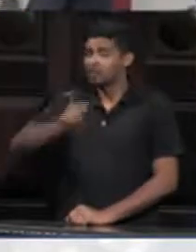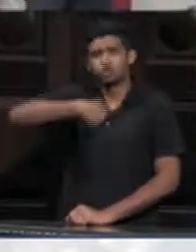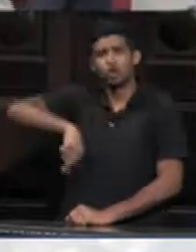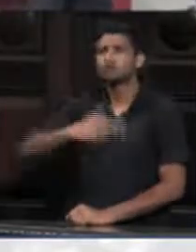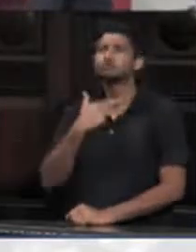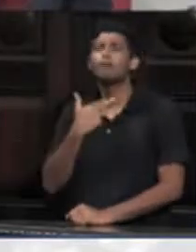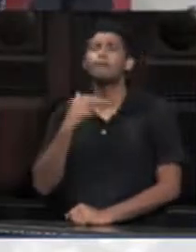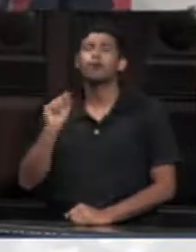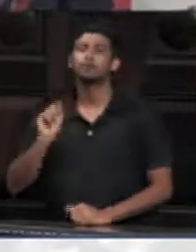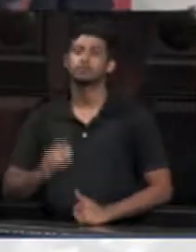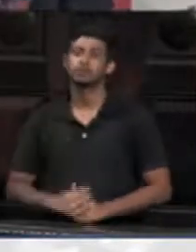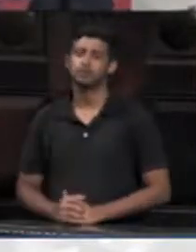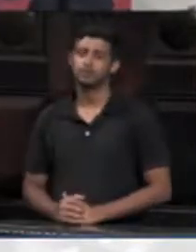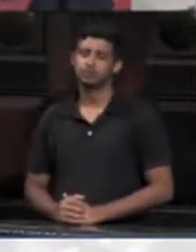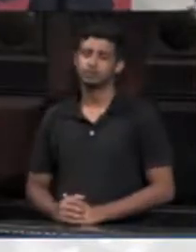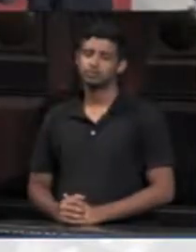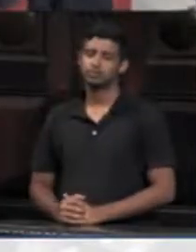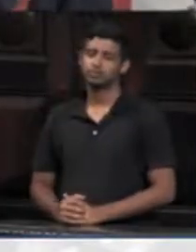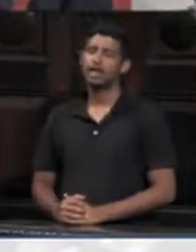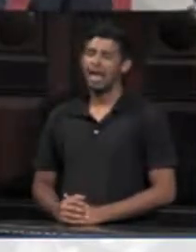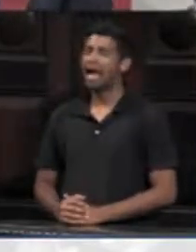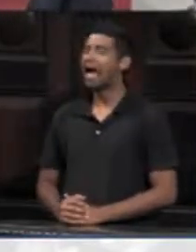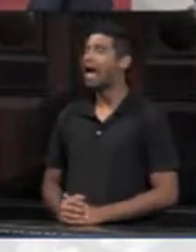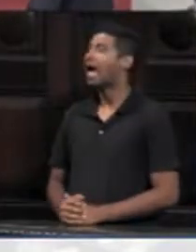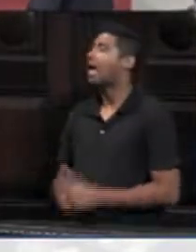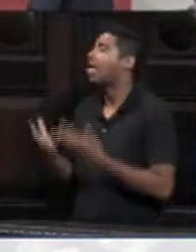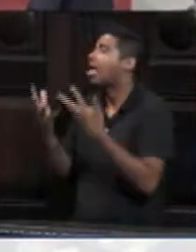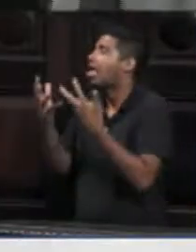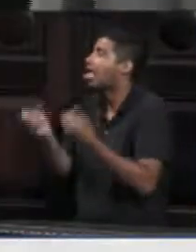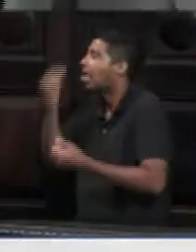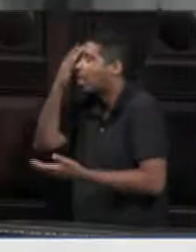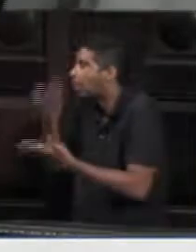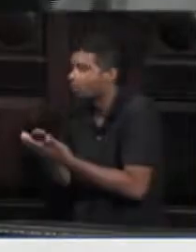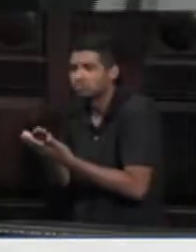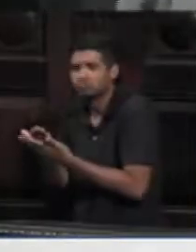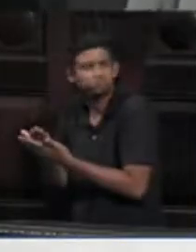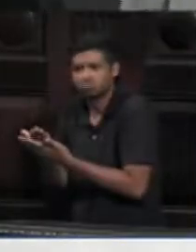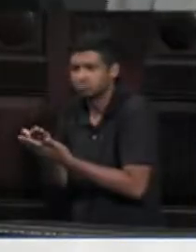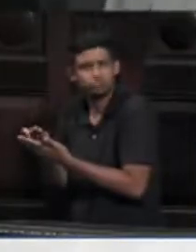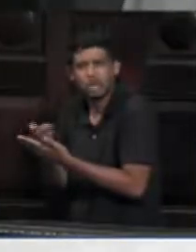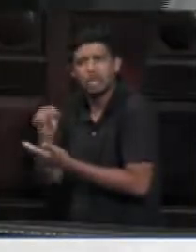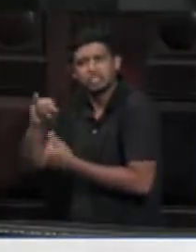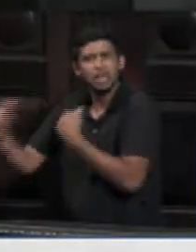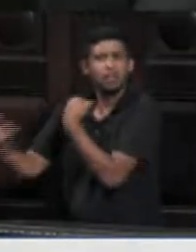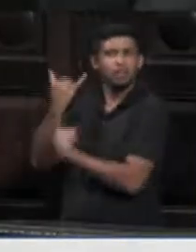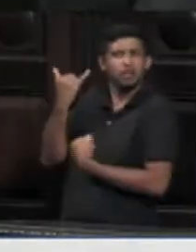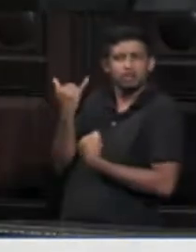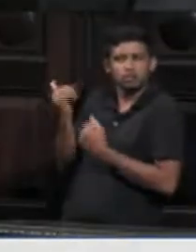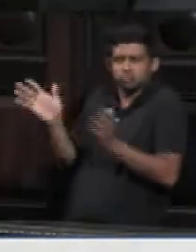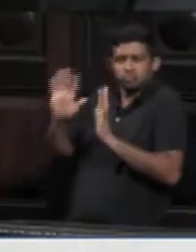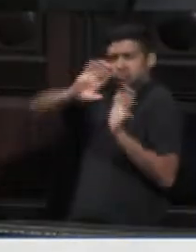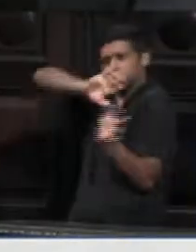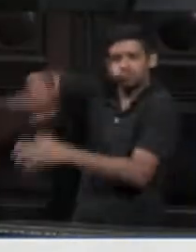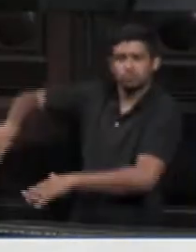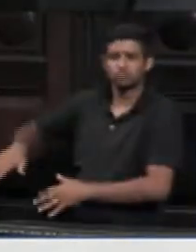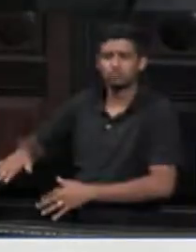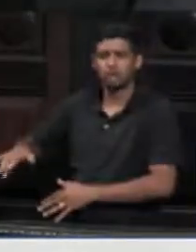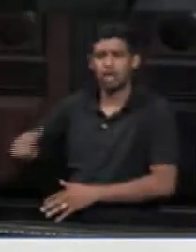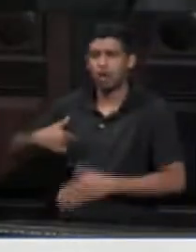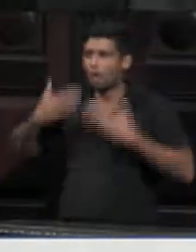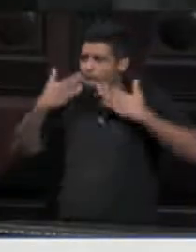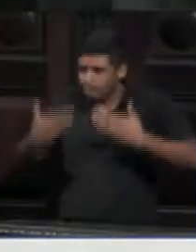podemos nos deixar enganar. Vamos ver. Eu apresentei algumas emendas tratando dessa